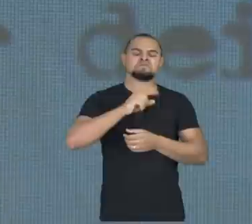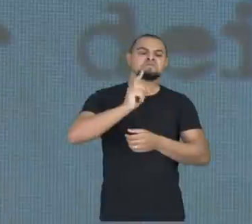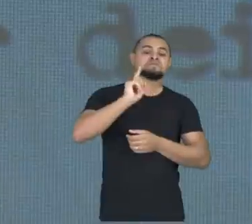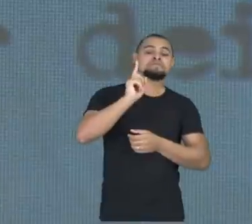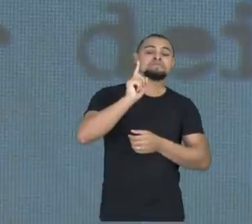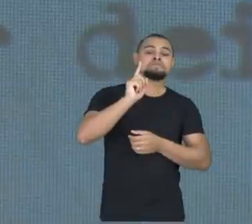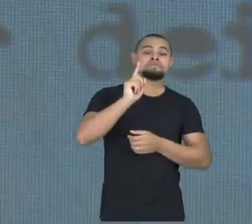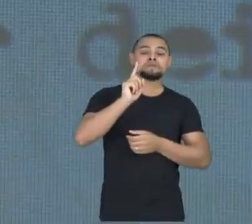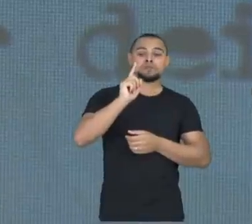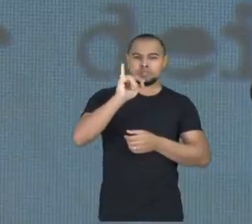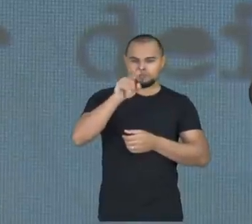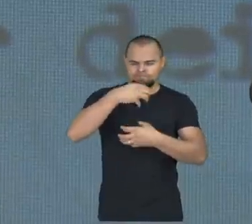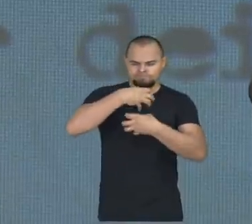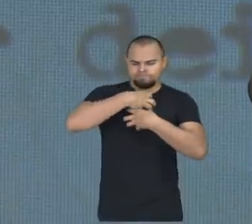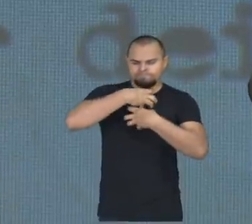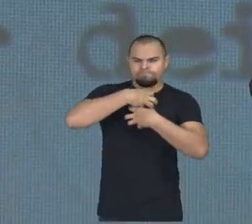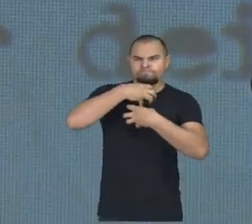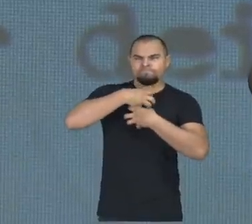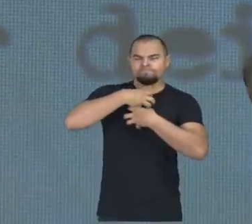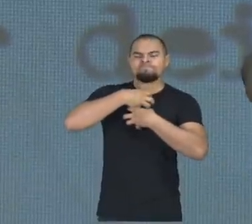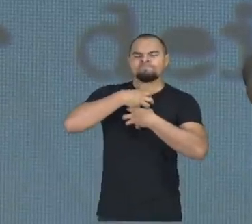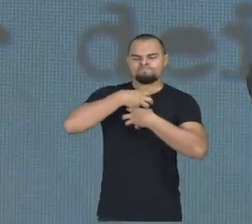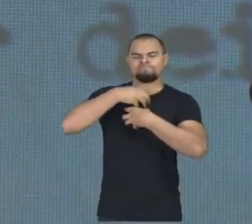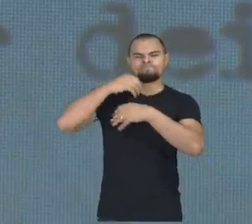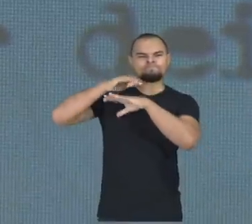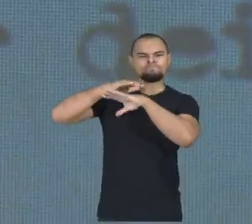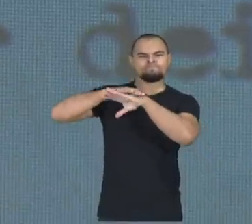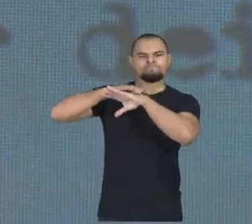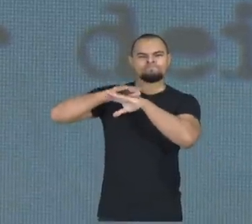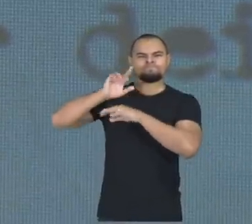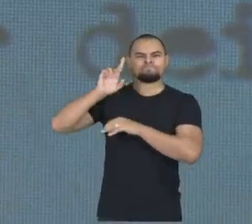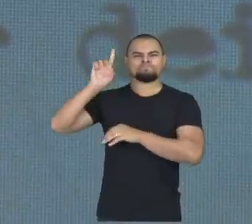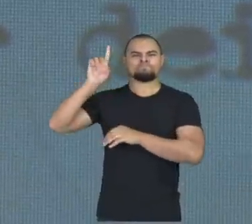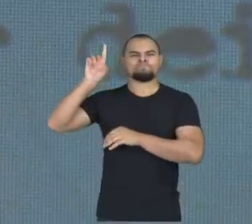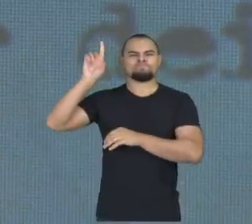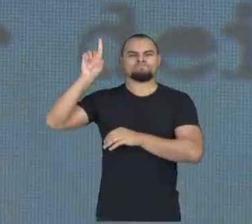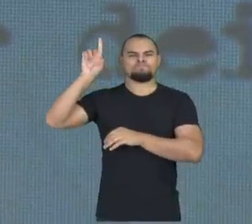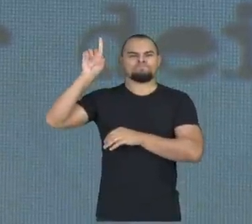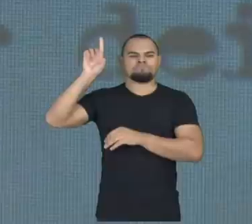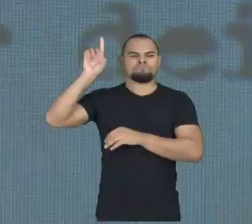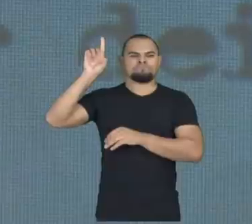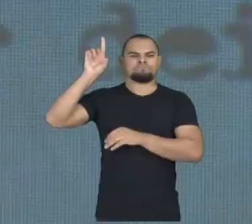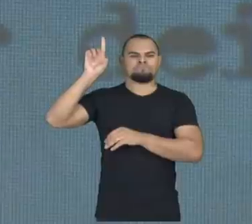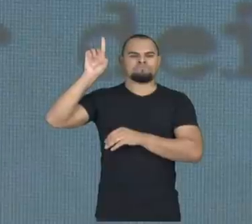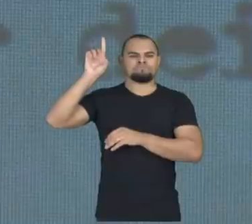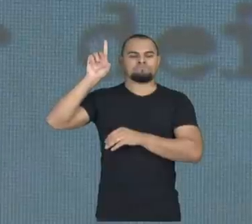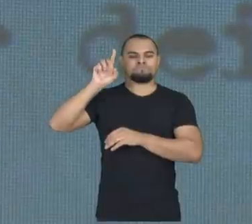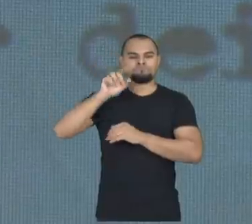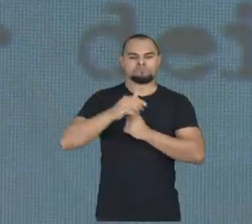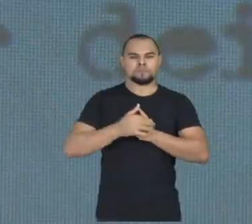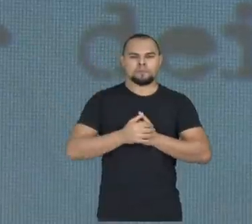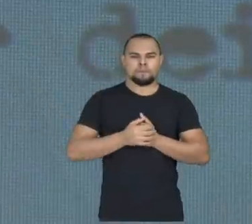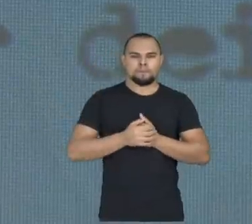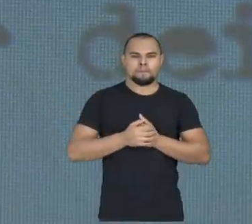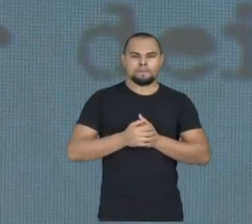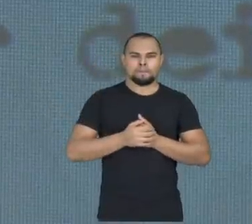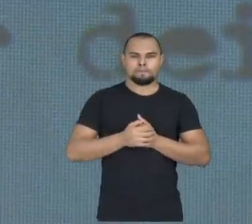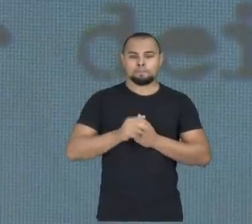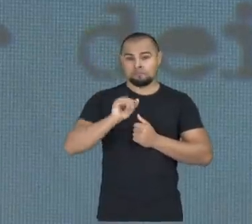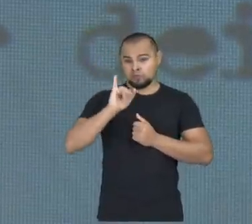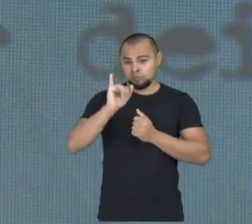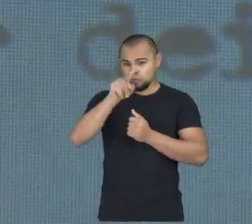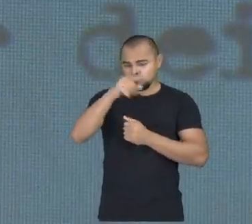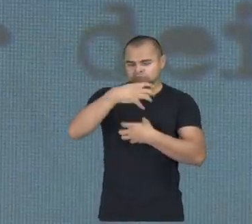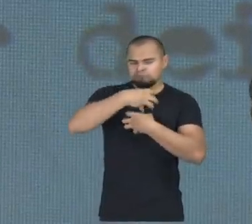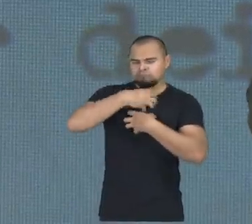acontecer, não fui eu. Se não acontecer, eu posso ter sido um instrumento de tropeço,